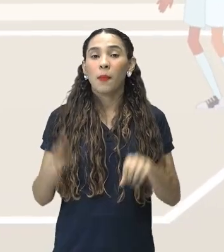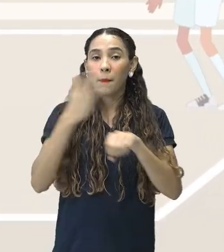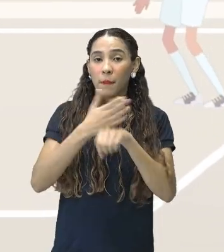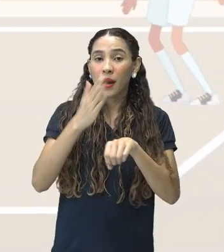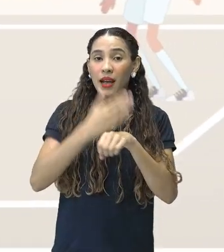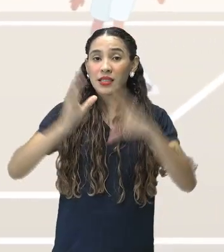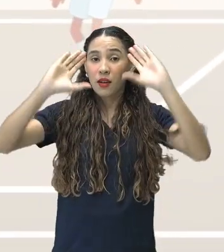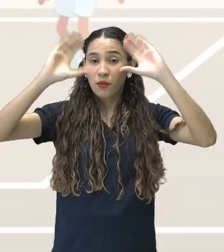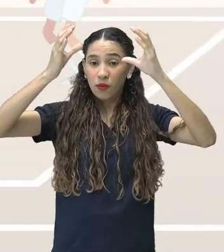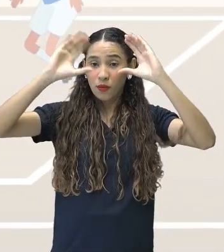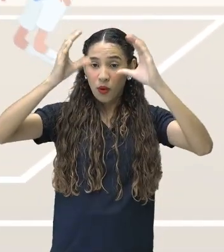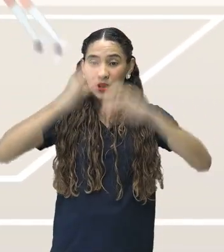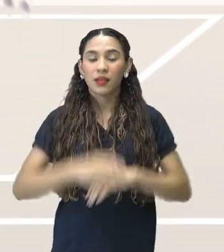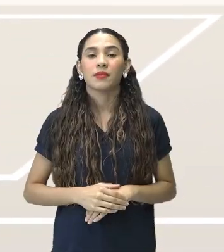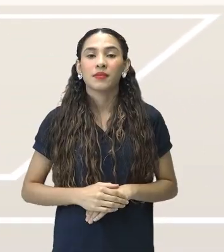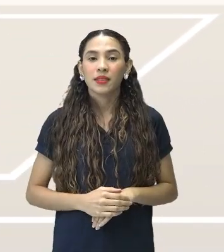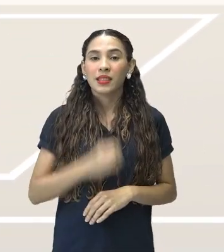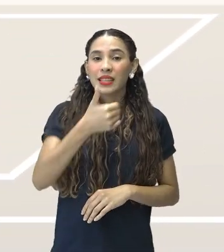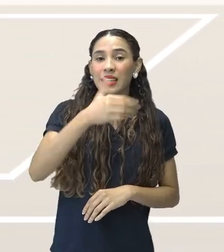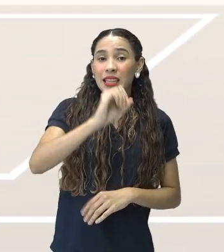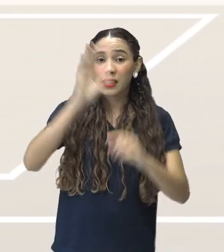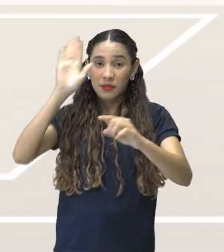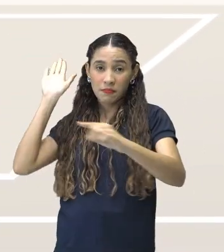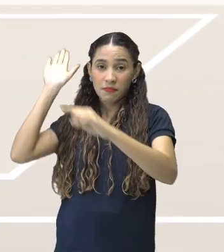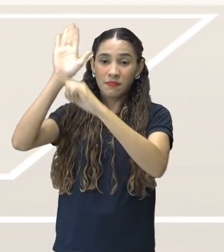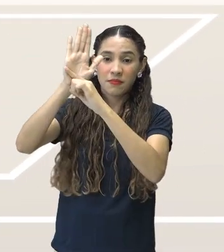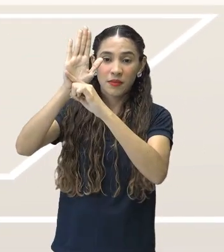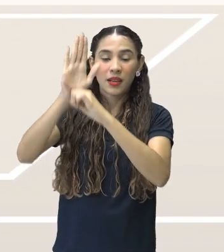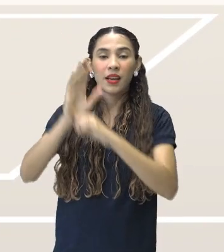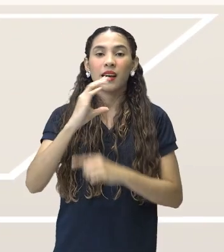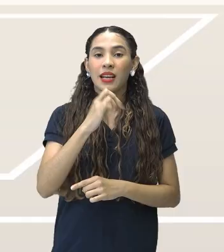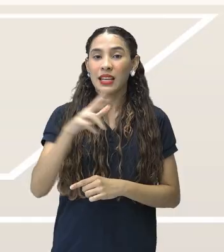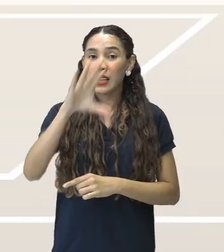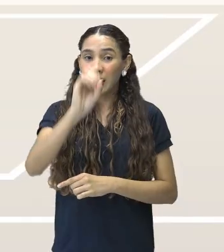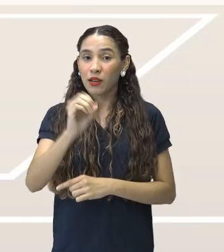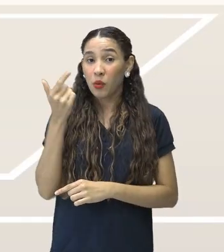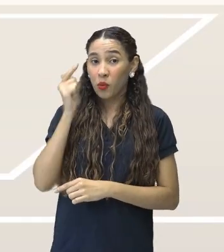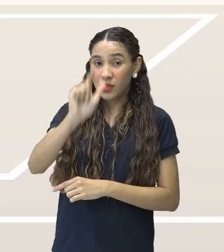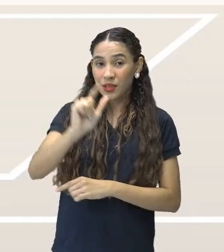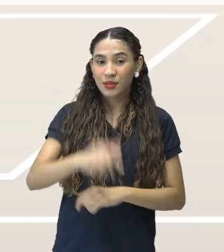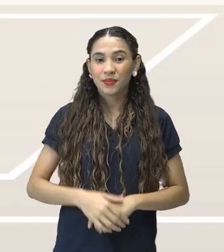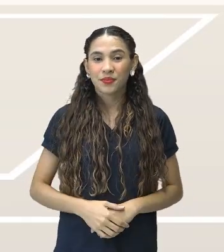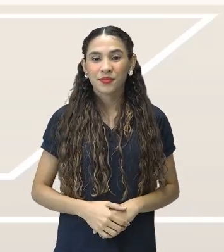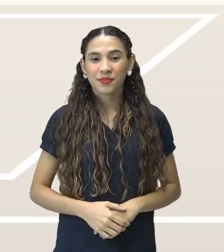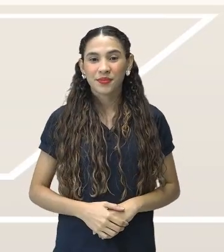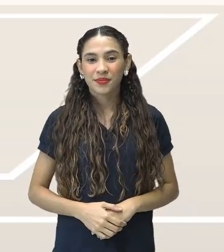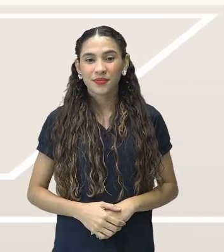vôlei, a cada 10 saques, Cláudia acertou 9.